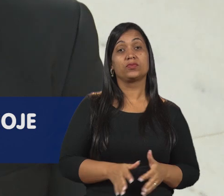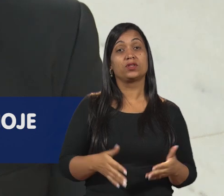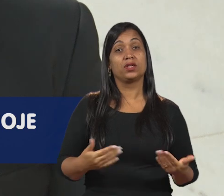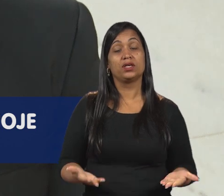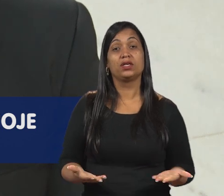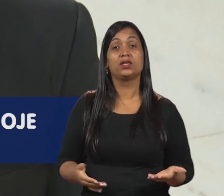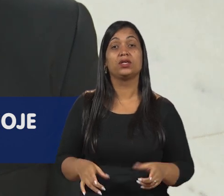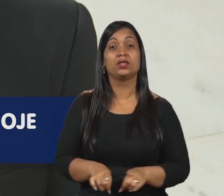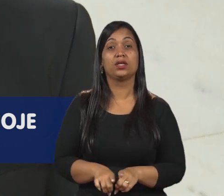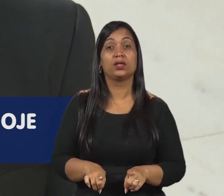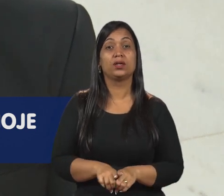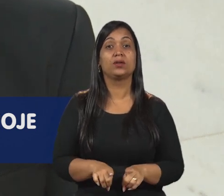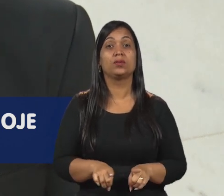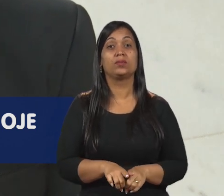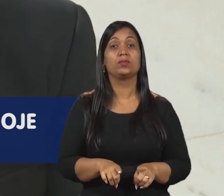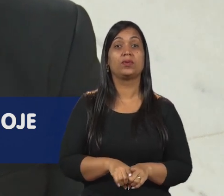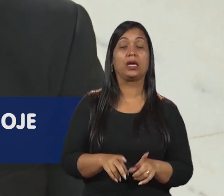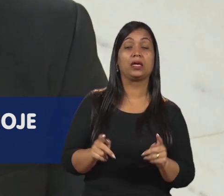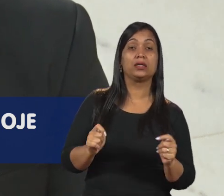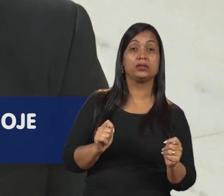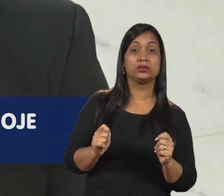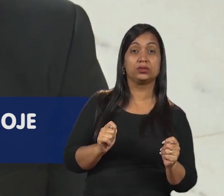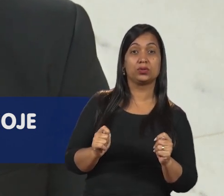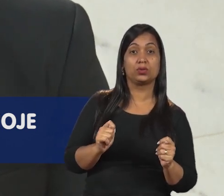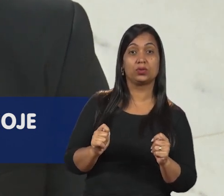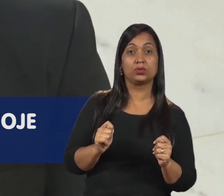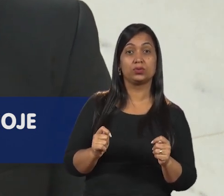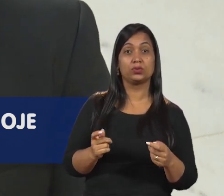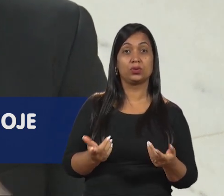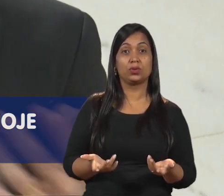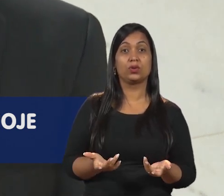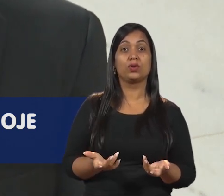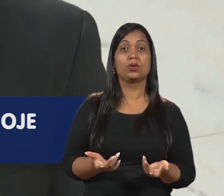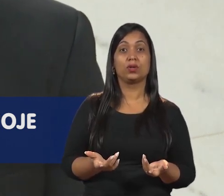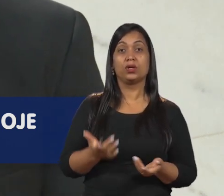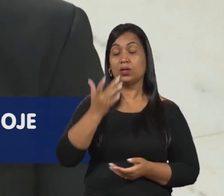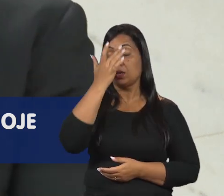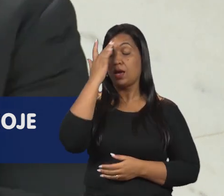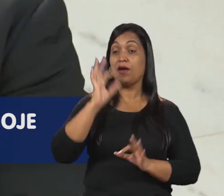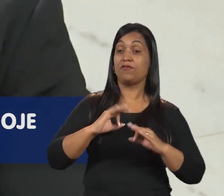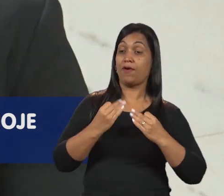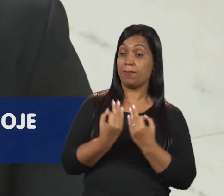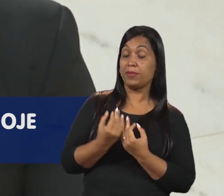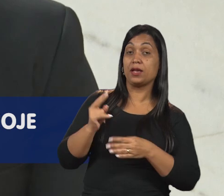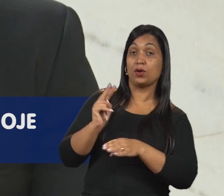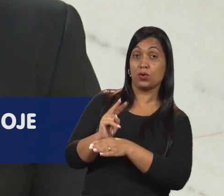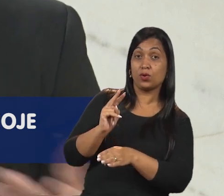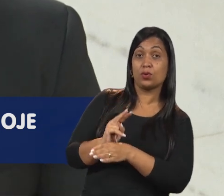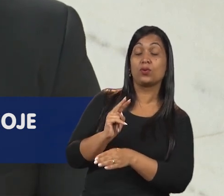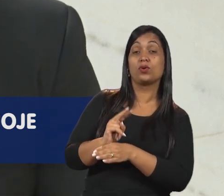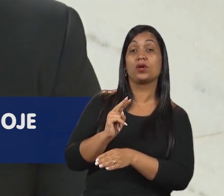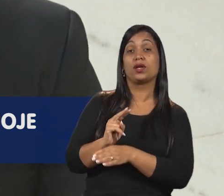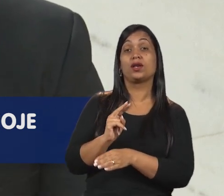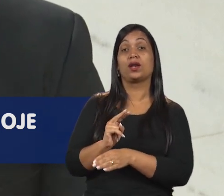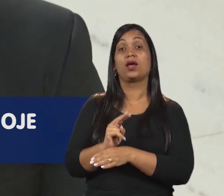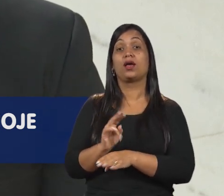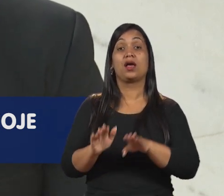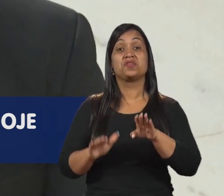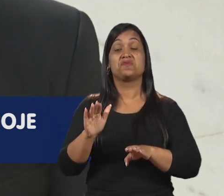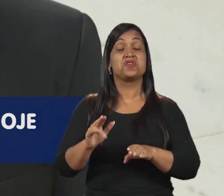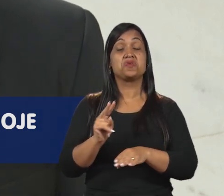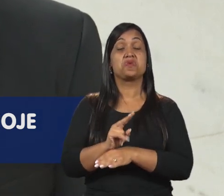e esse controle. Logicamente que quem cuida é a família, quem tem que cuidar é a família, muitas vezes não